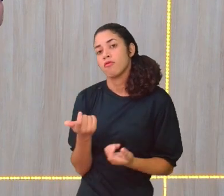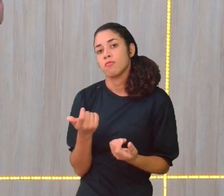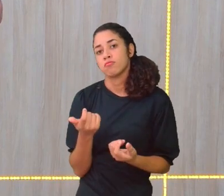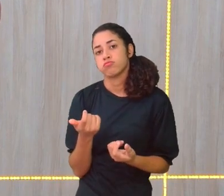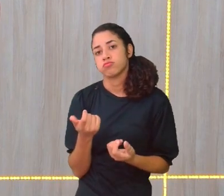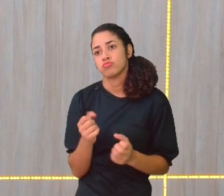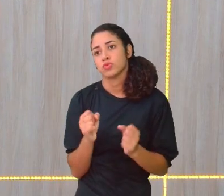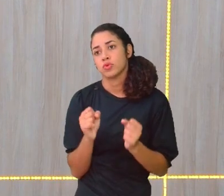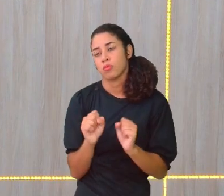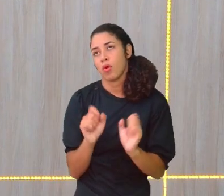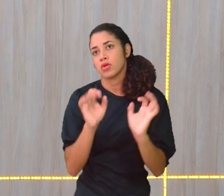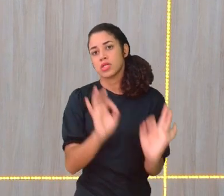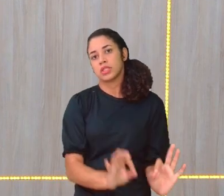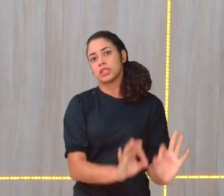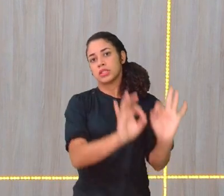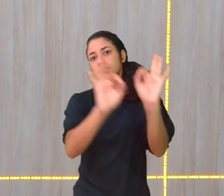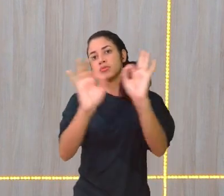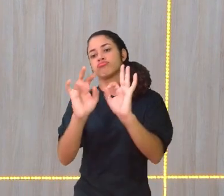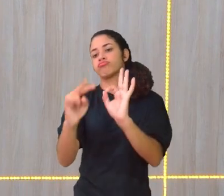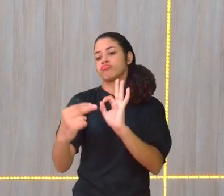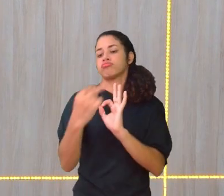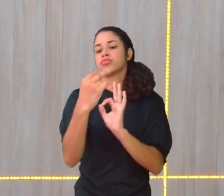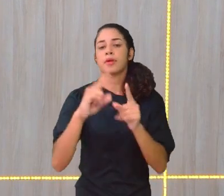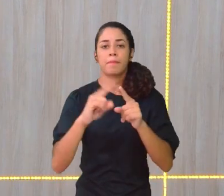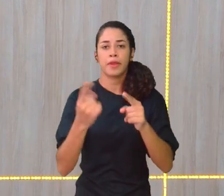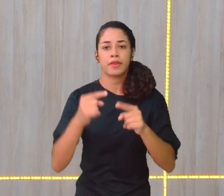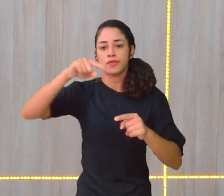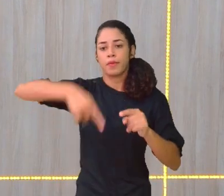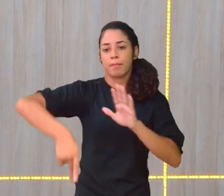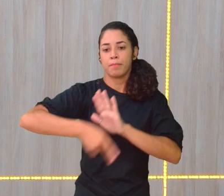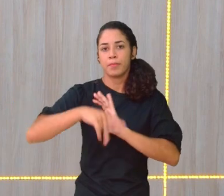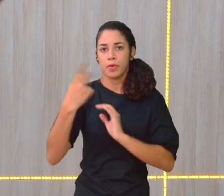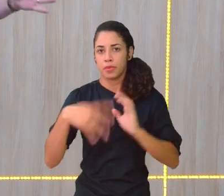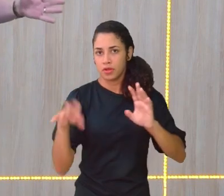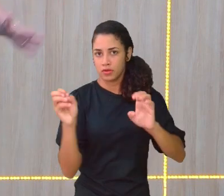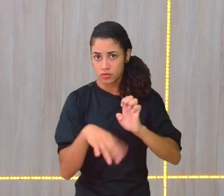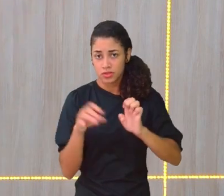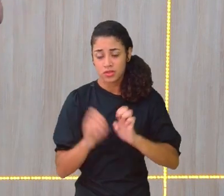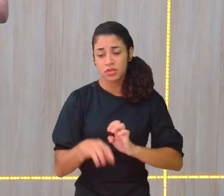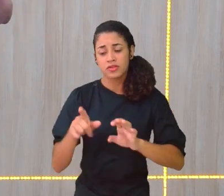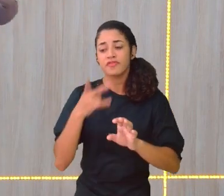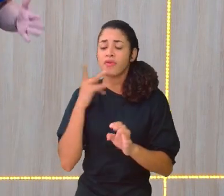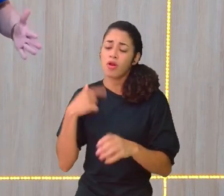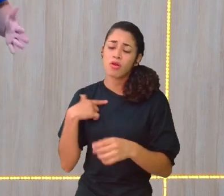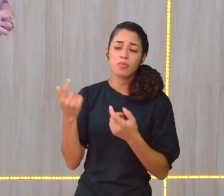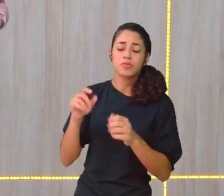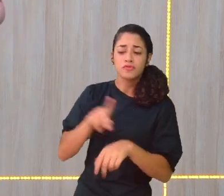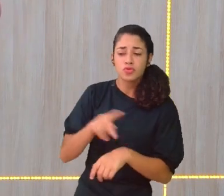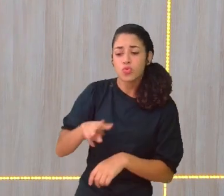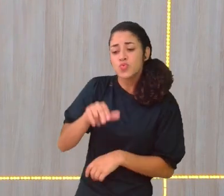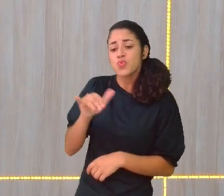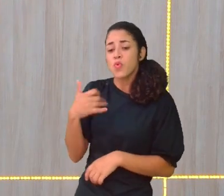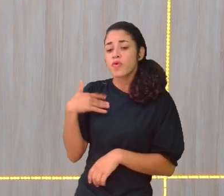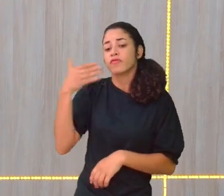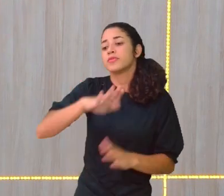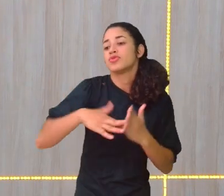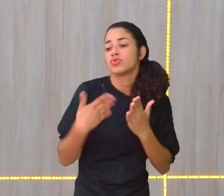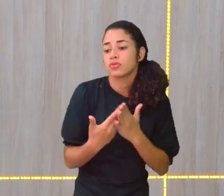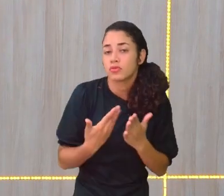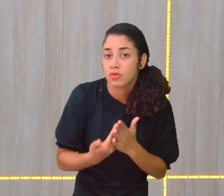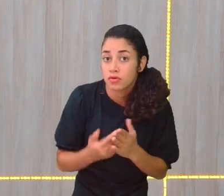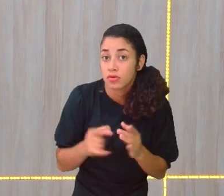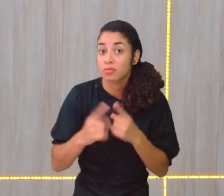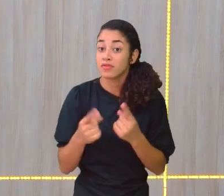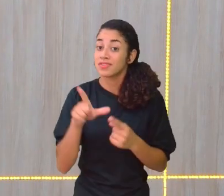pode estar me assistindo e não é da nossa rede, diz assim, mas professora, eu nunca fui na escola, né? Mas